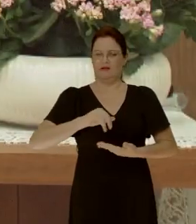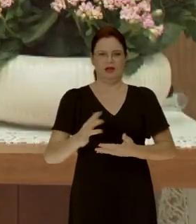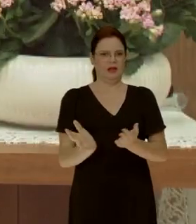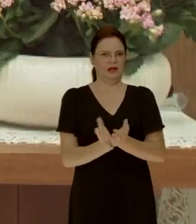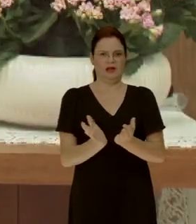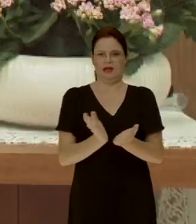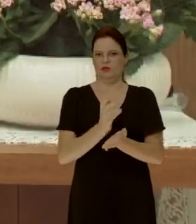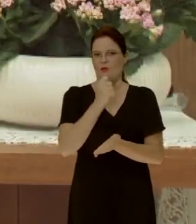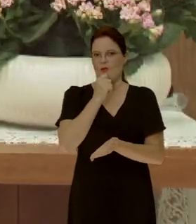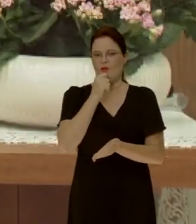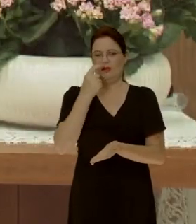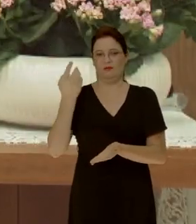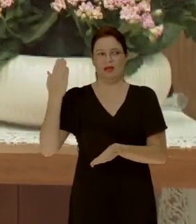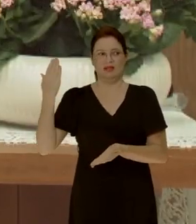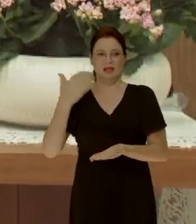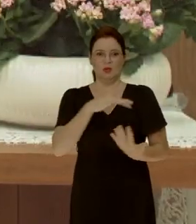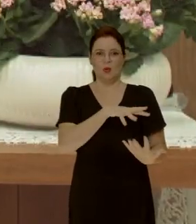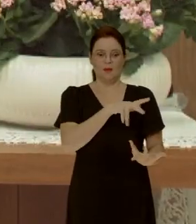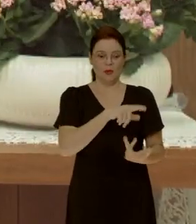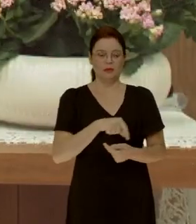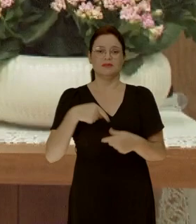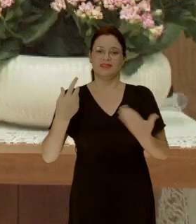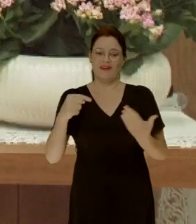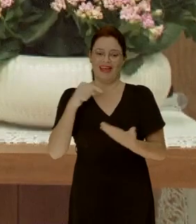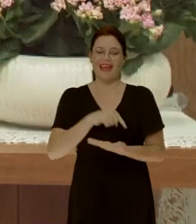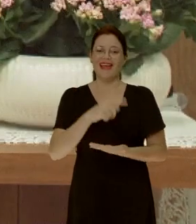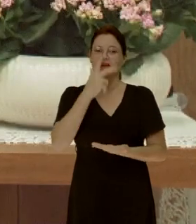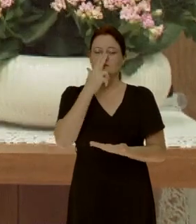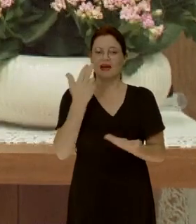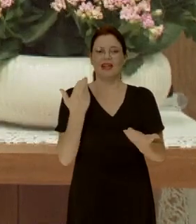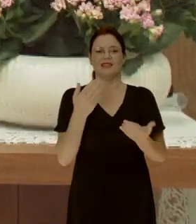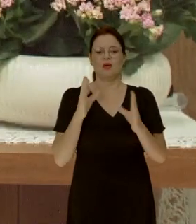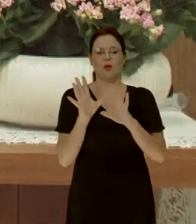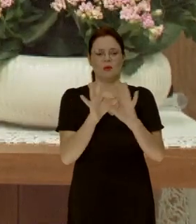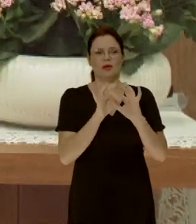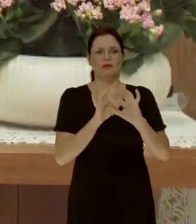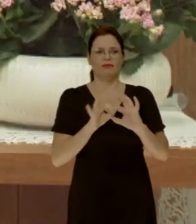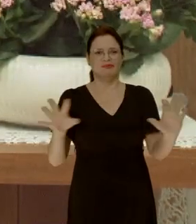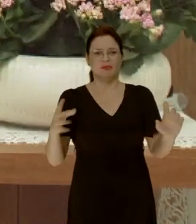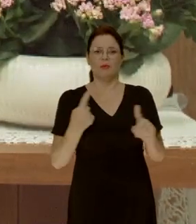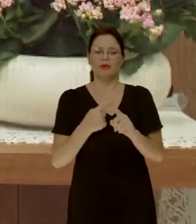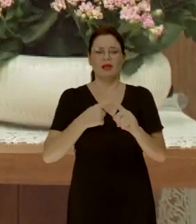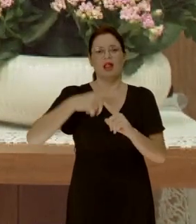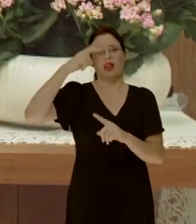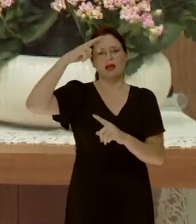Senhor, e isso estava tirando a comunhão desta irmã.